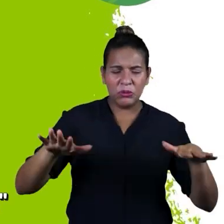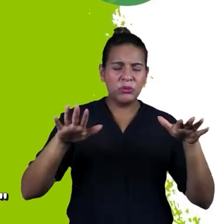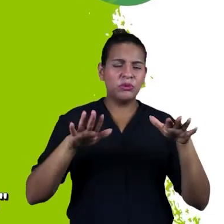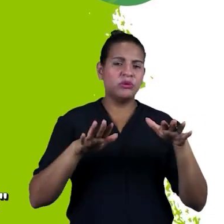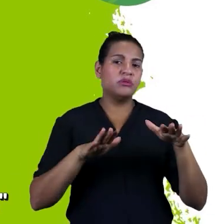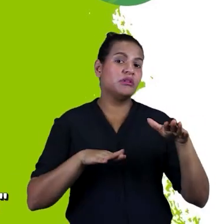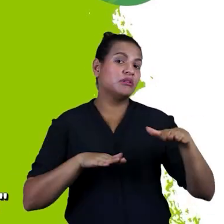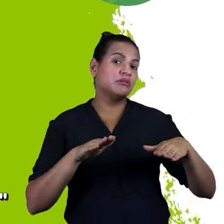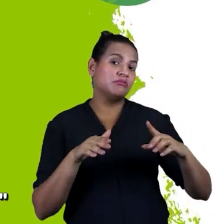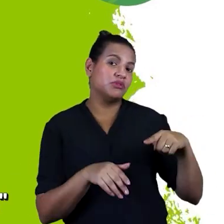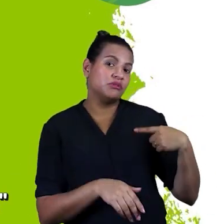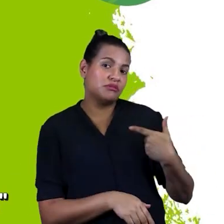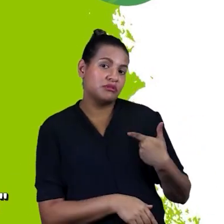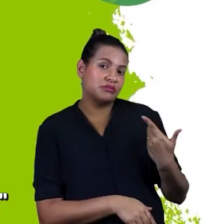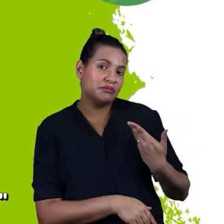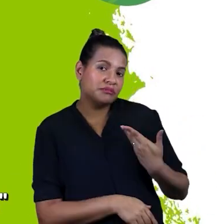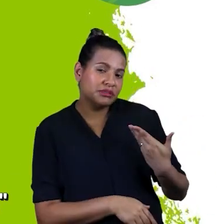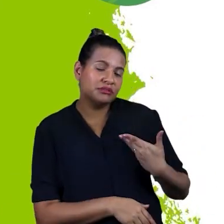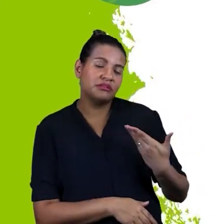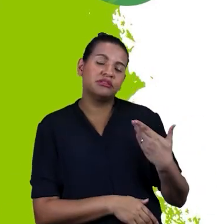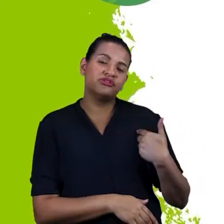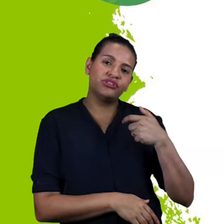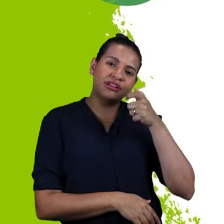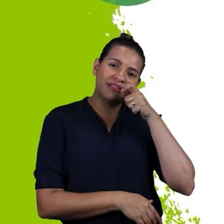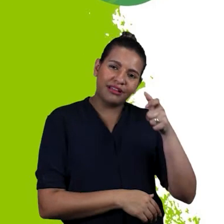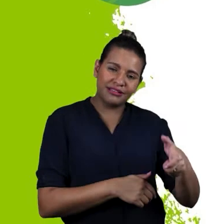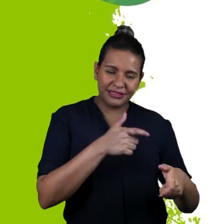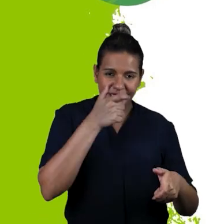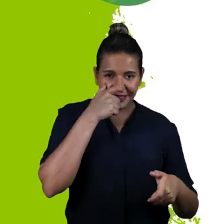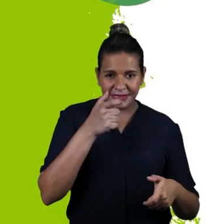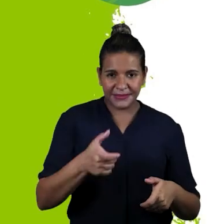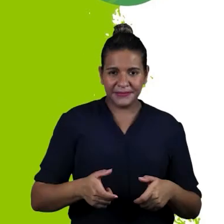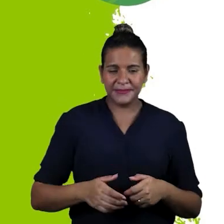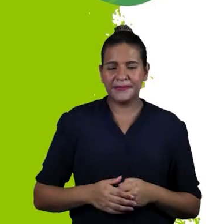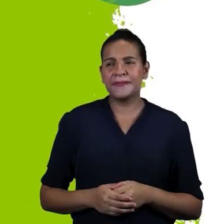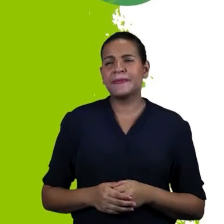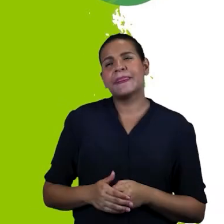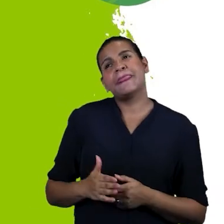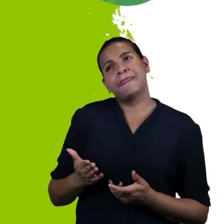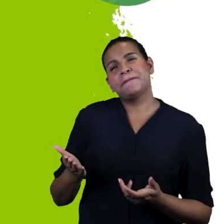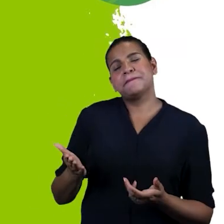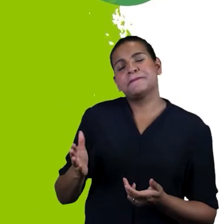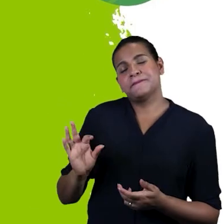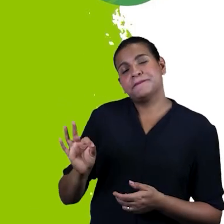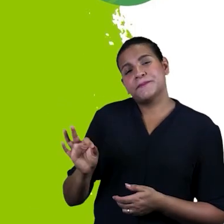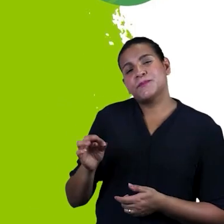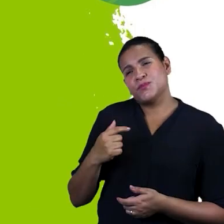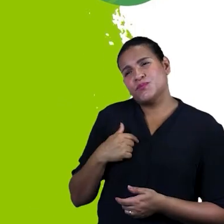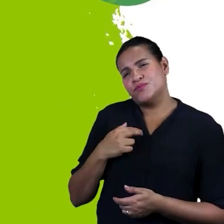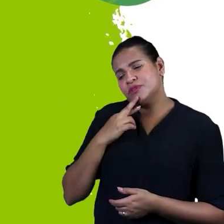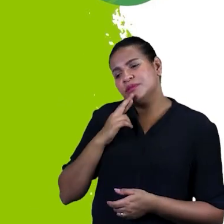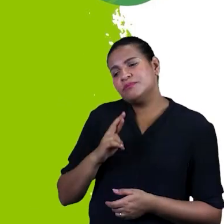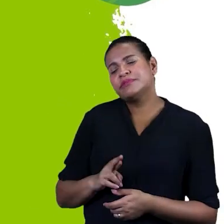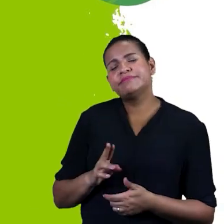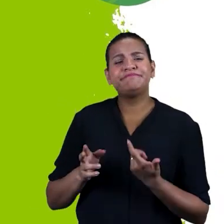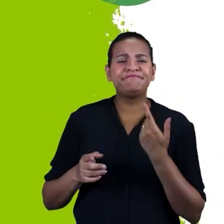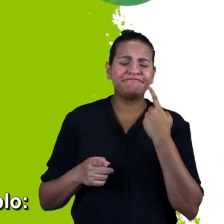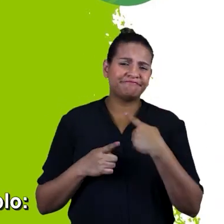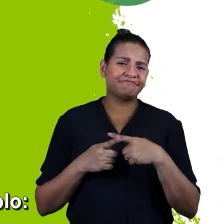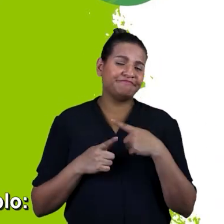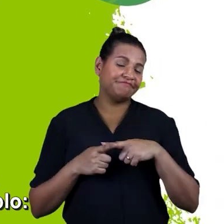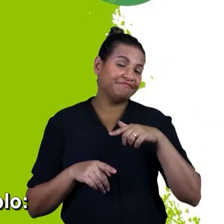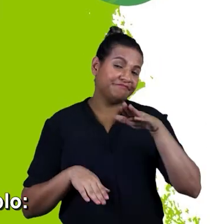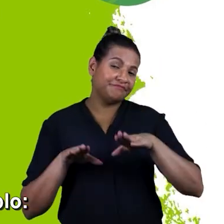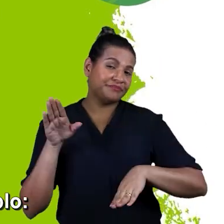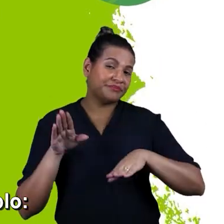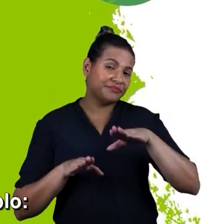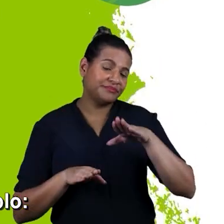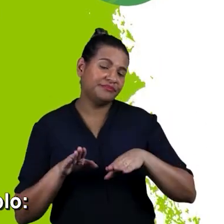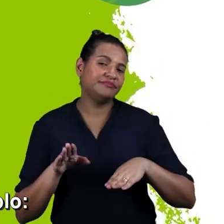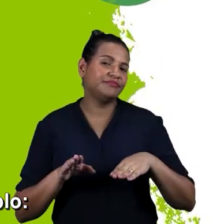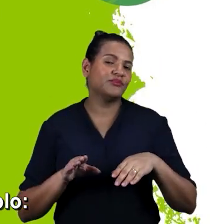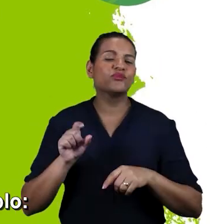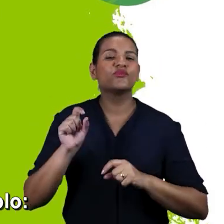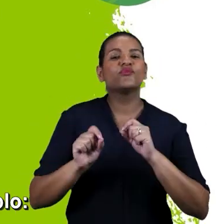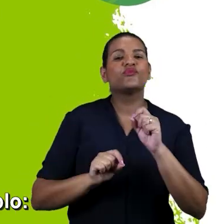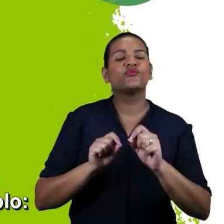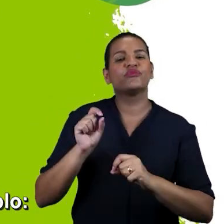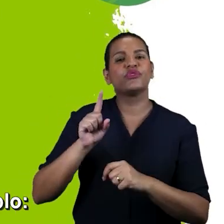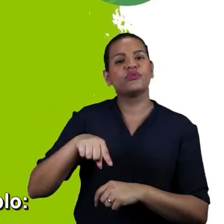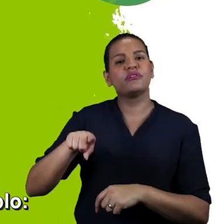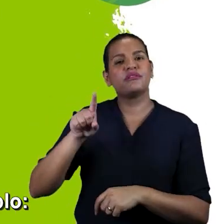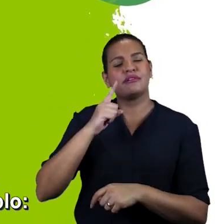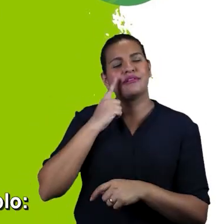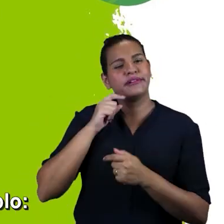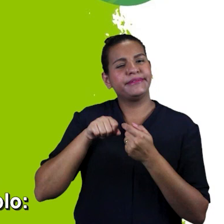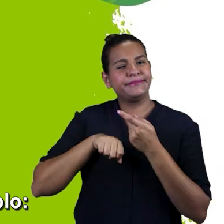de amizade e interesses. Comentando do Eduardo, as bolhas de informação, eu não sei, que depende muito do que